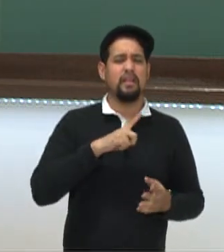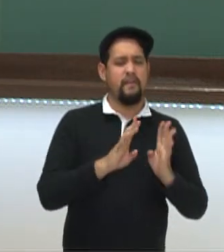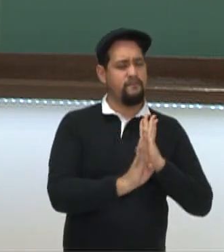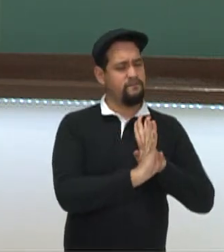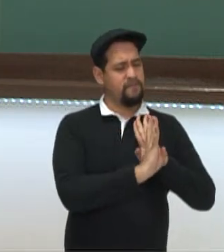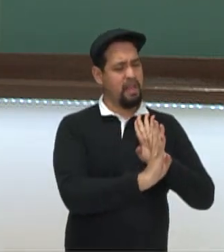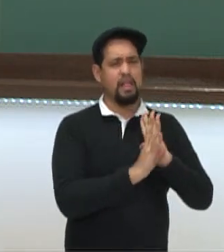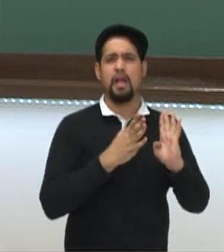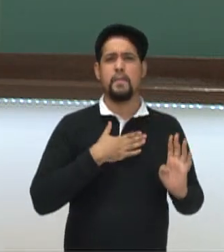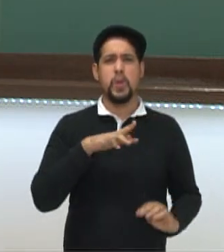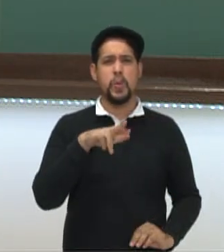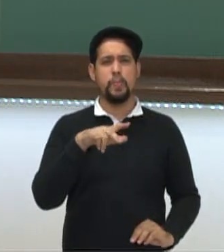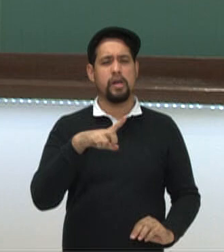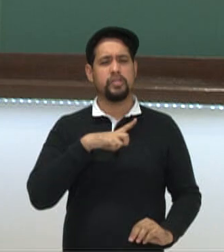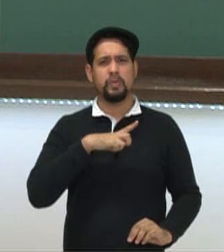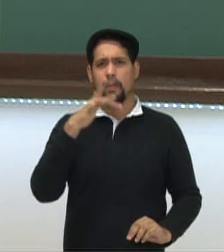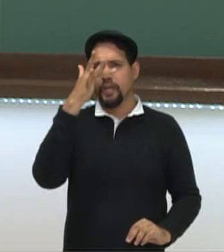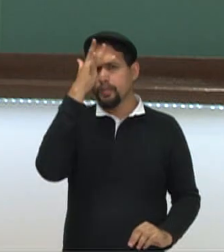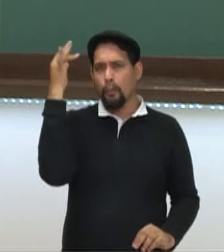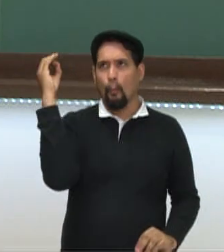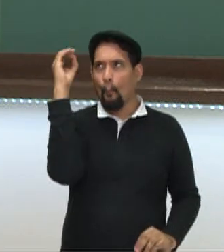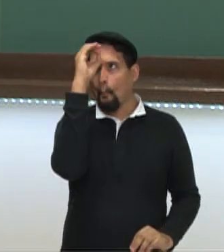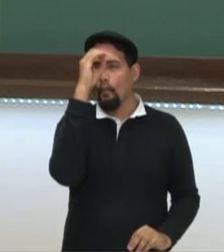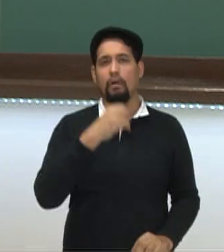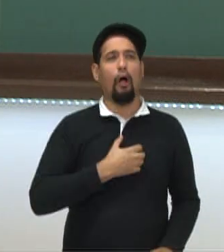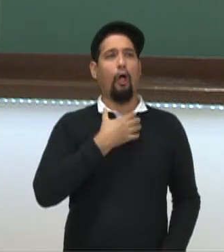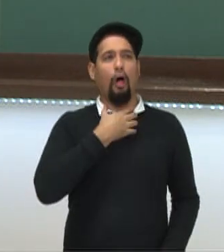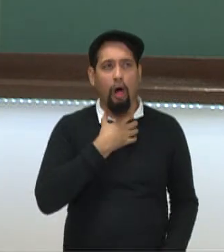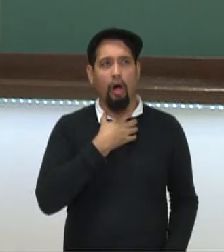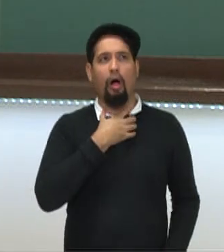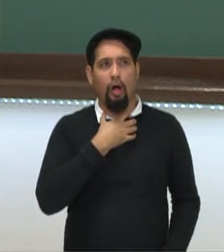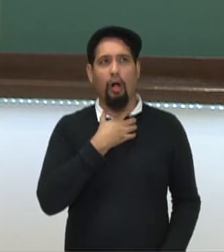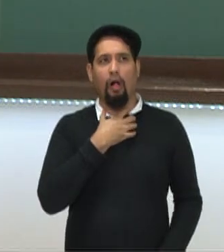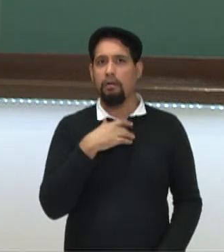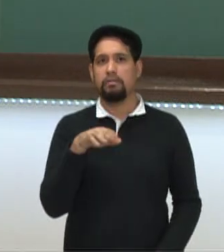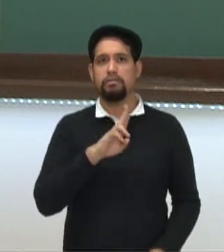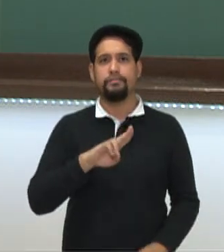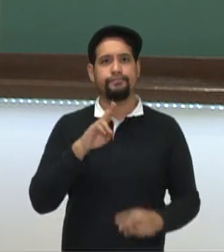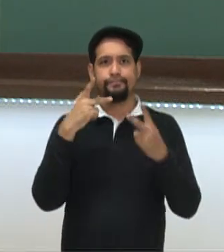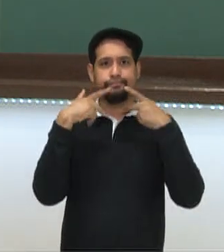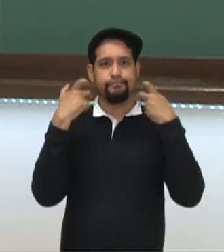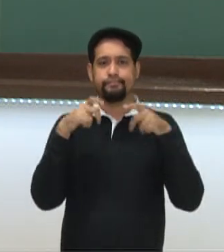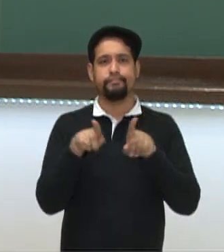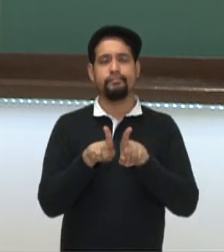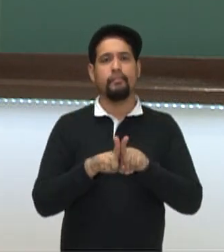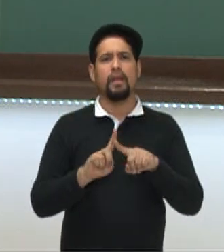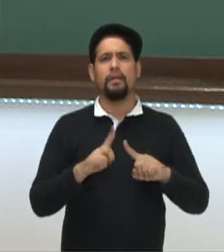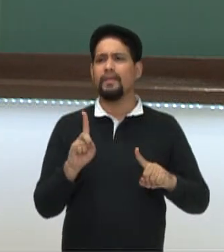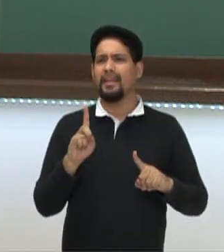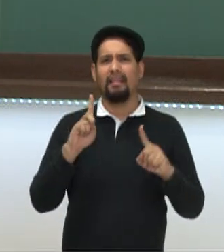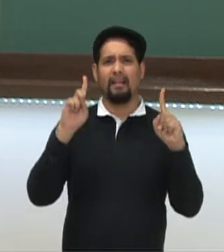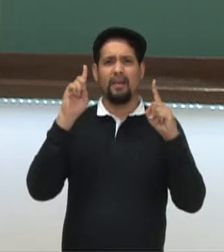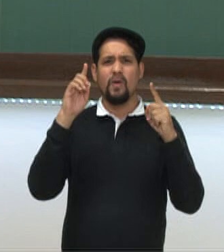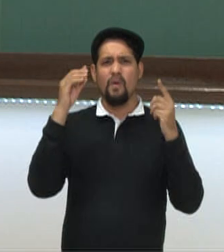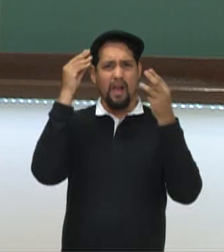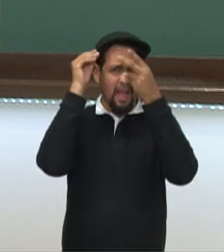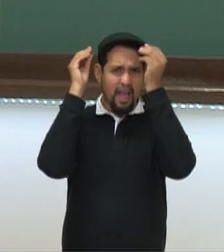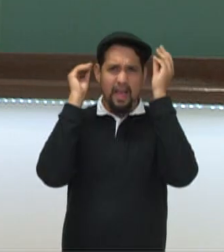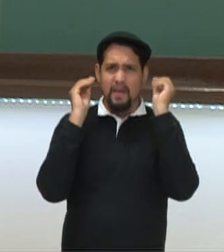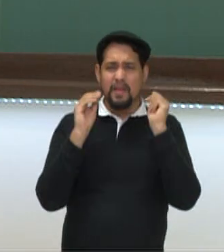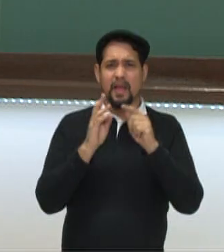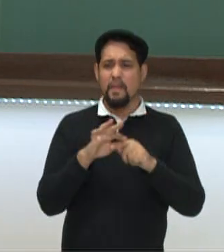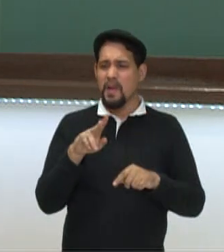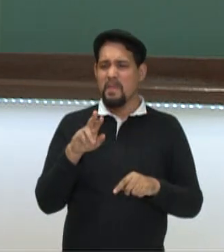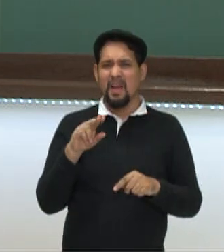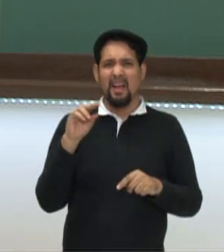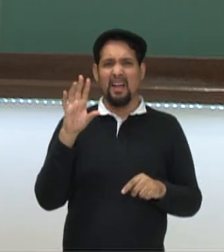irmãzinha, tinha uma pessoa sem noção lá, tossindo, falando, sem máscara, e o cabelo da minha irmãzinha